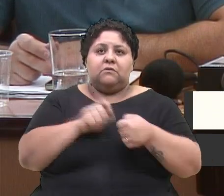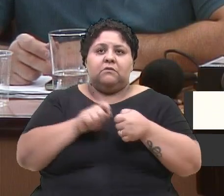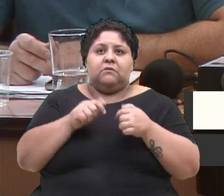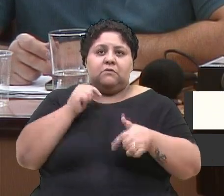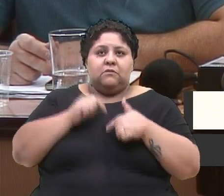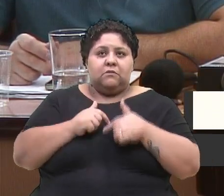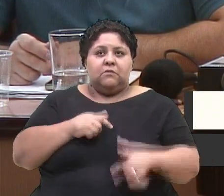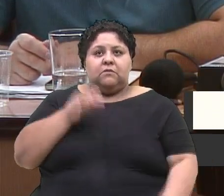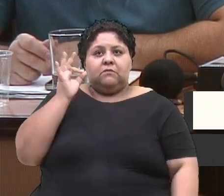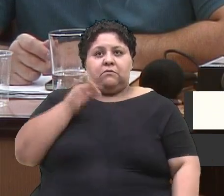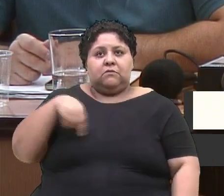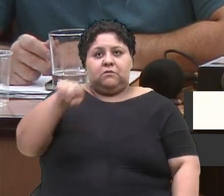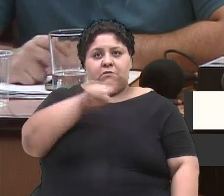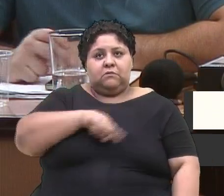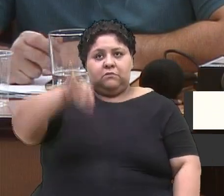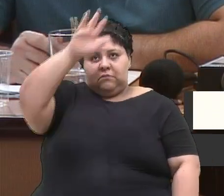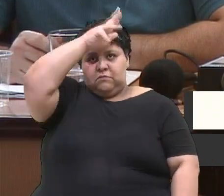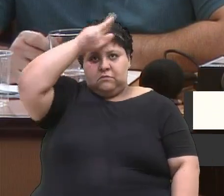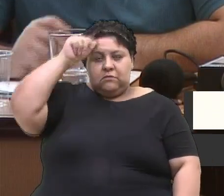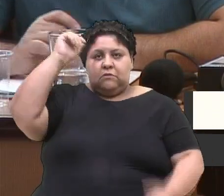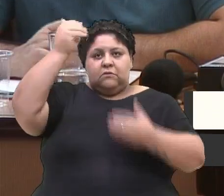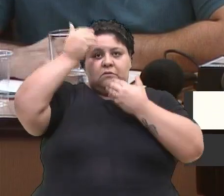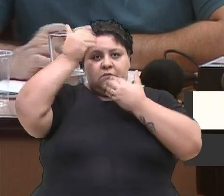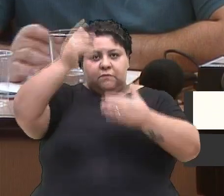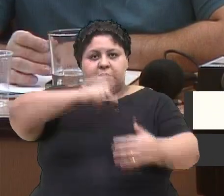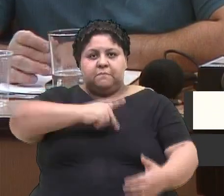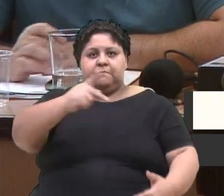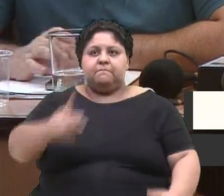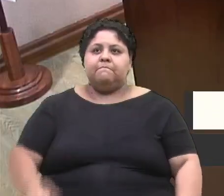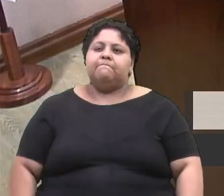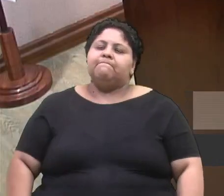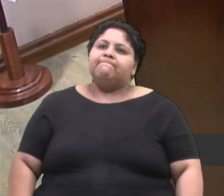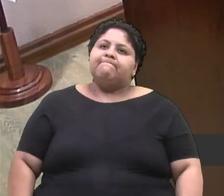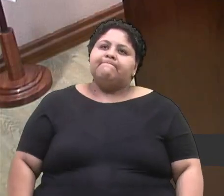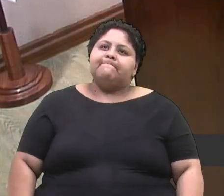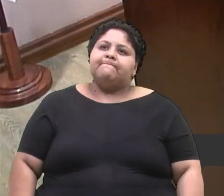belíssimo em nosso município. Muito obrigado, presidente. Obrigado.